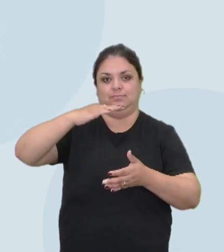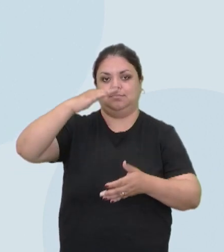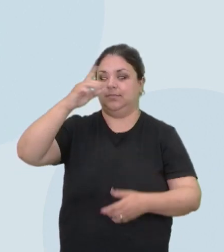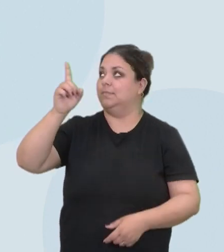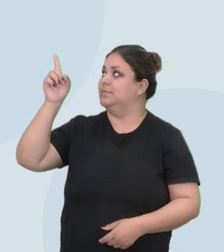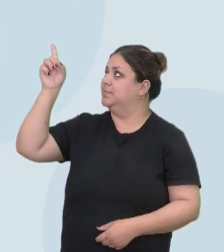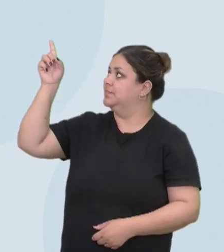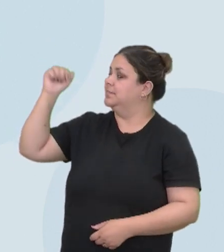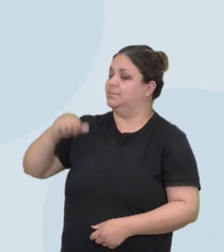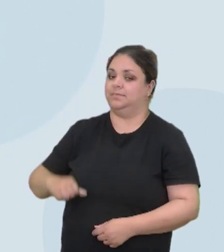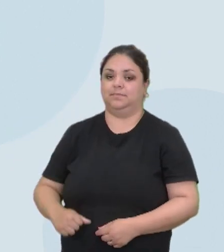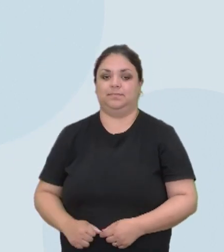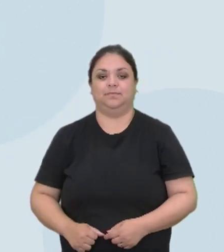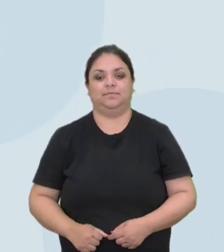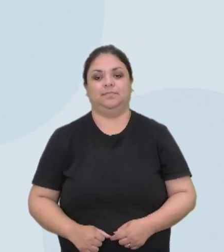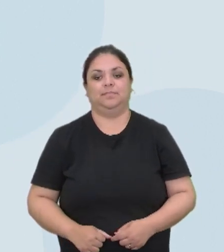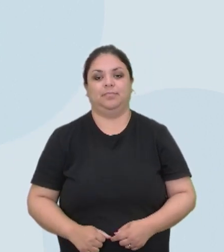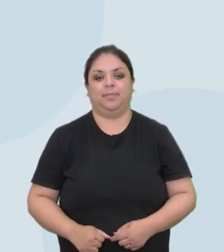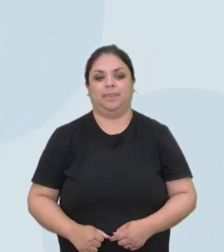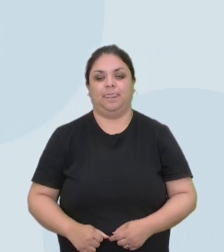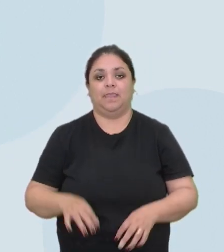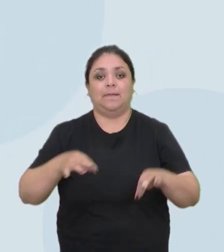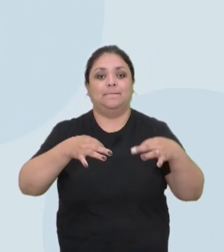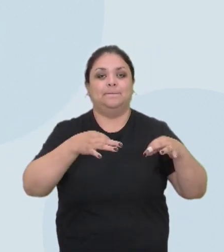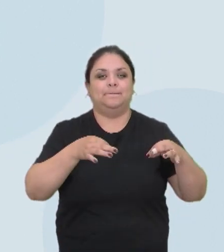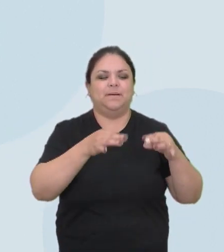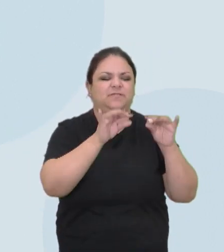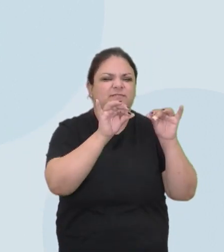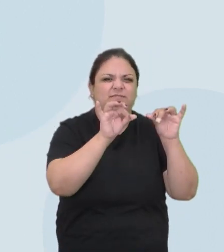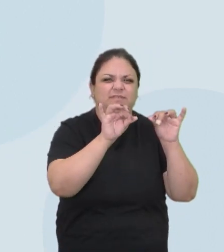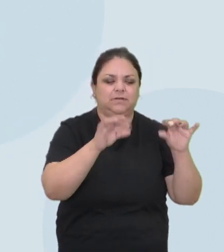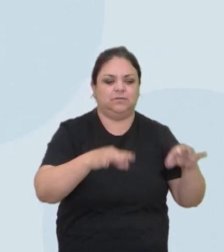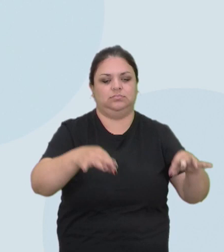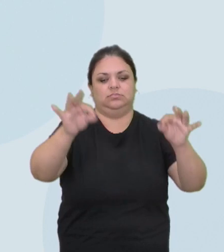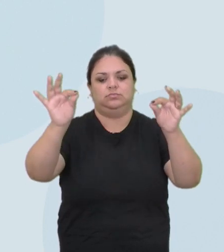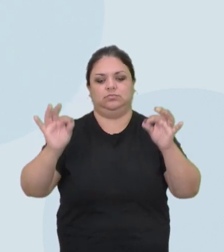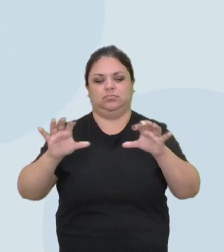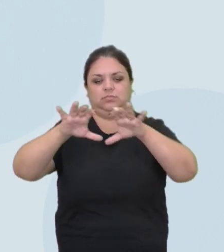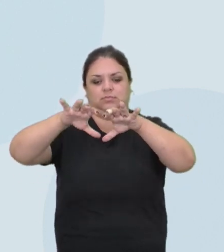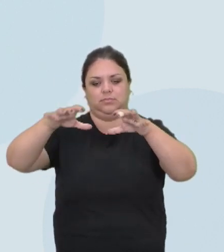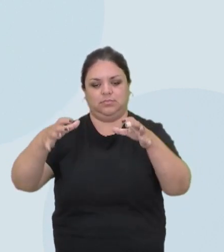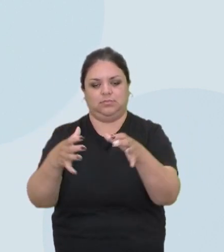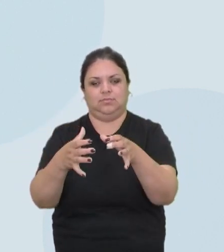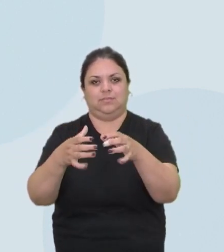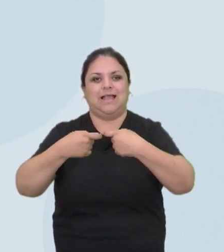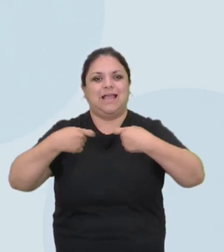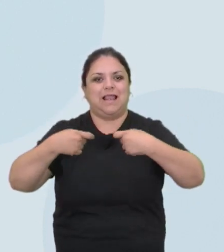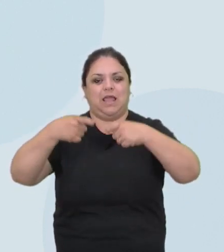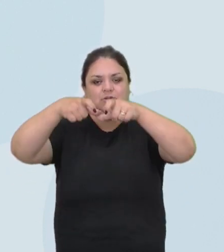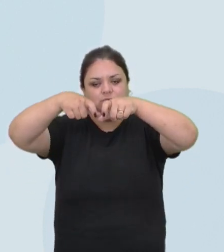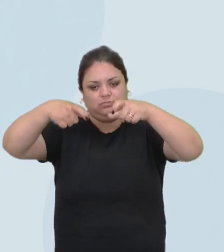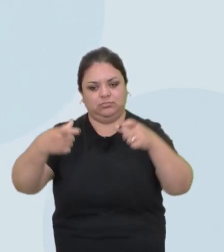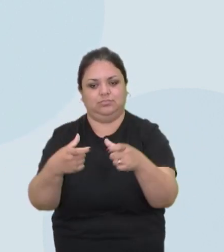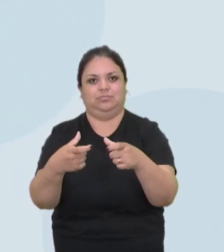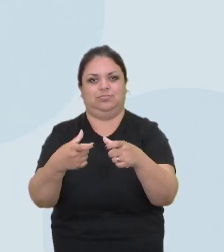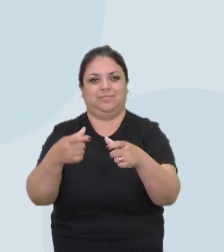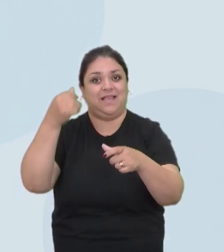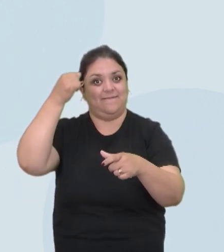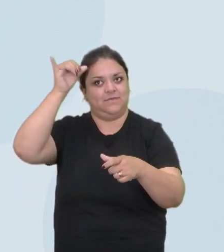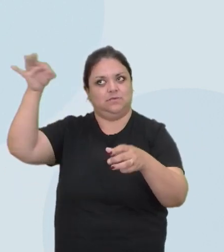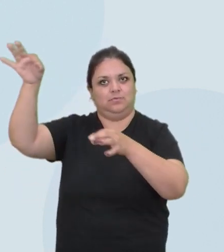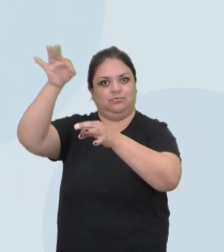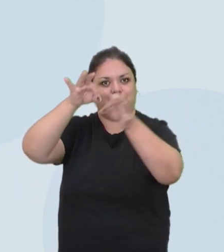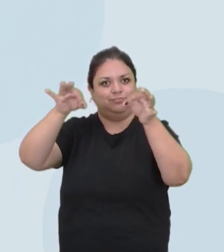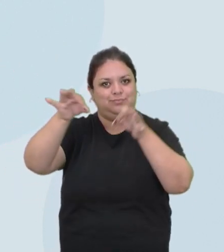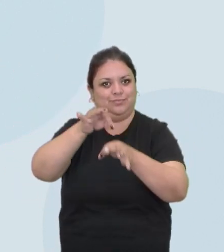com terra e cobrir com um pano fino, prendendo com um elástico para evitar a entrada de insetos. E vai